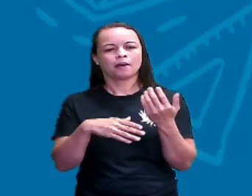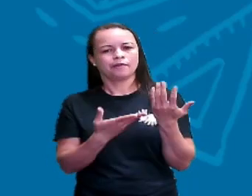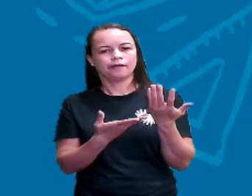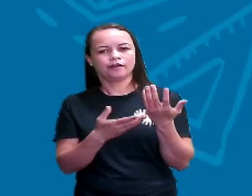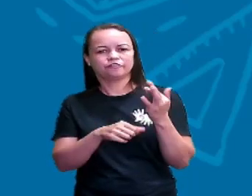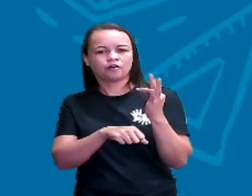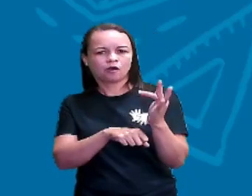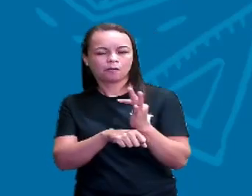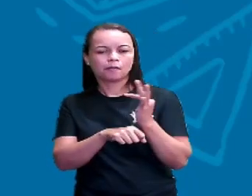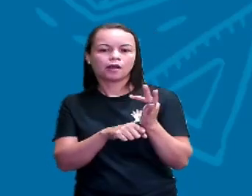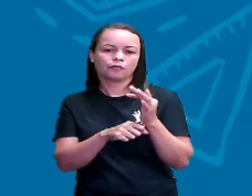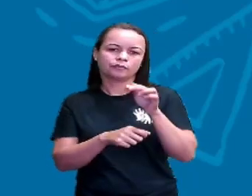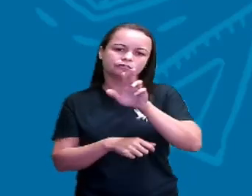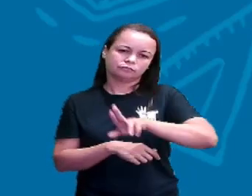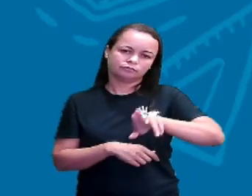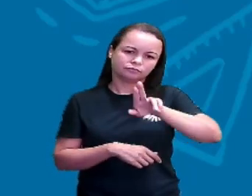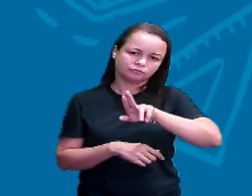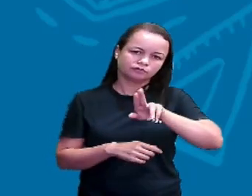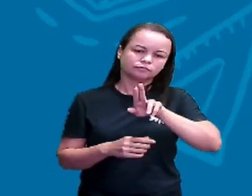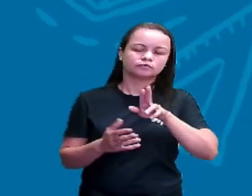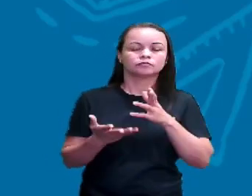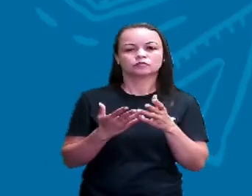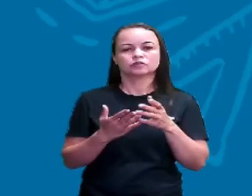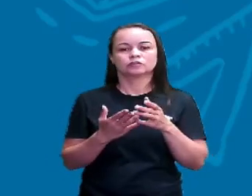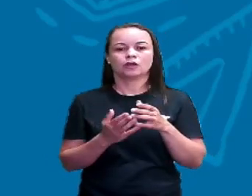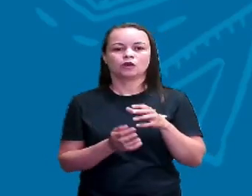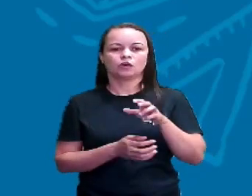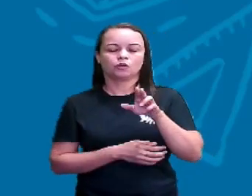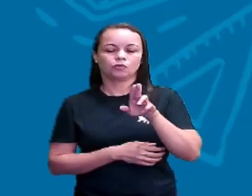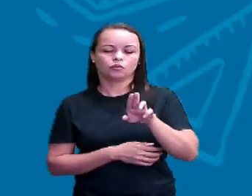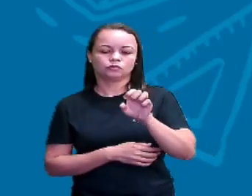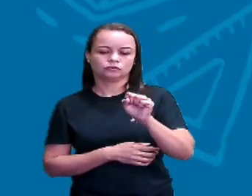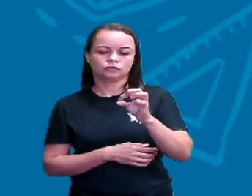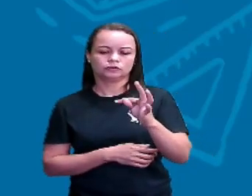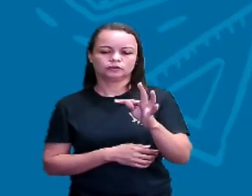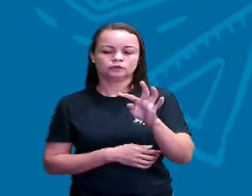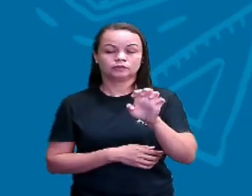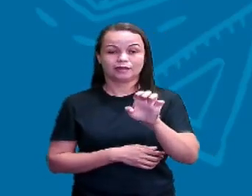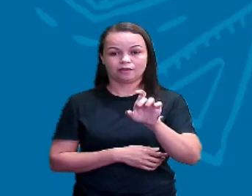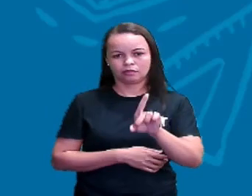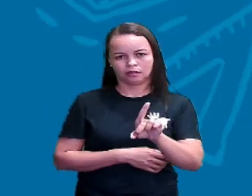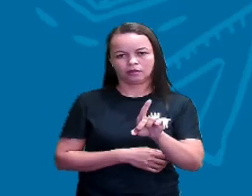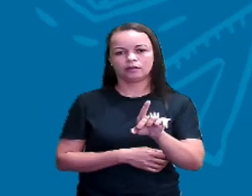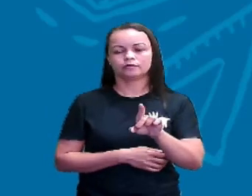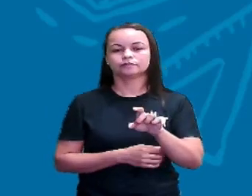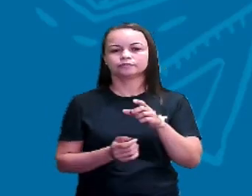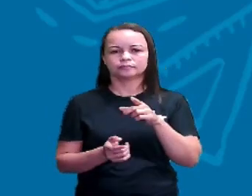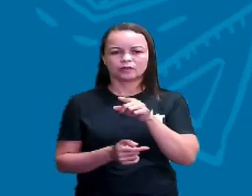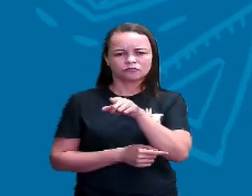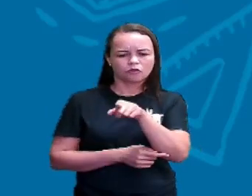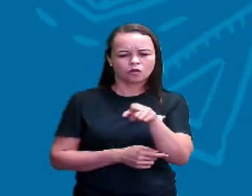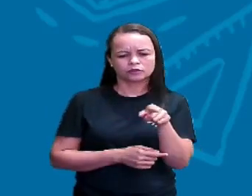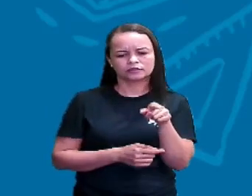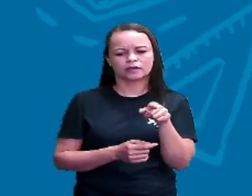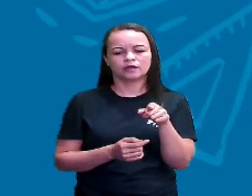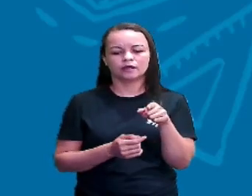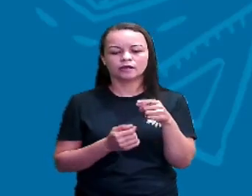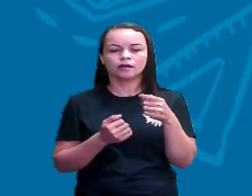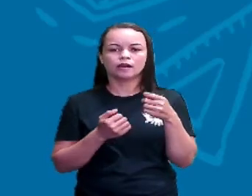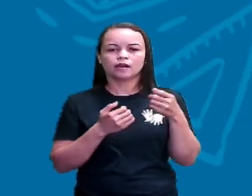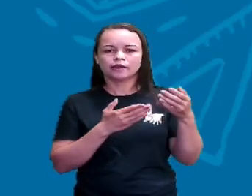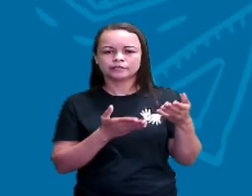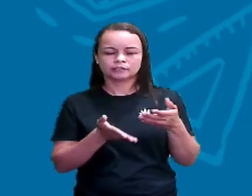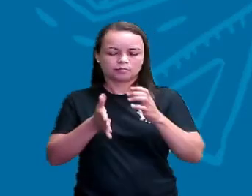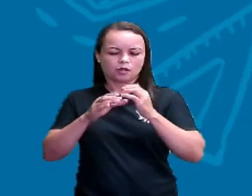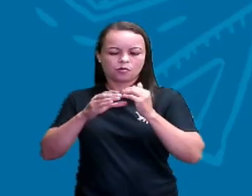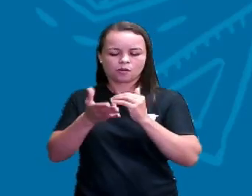gente usa o usted, tá? Usted recibió el mensaje con las justificaciones de las faltas. Você recebeu